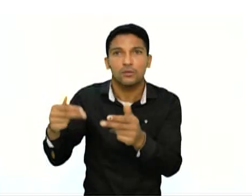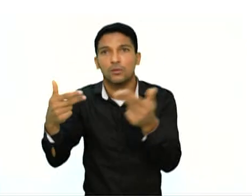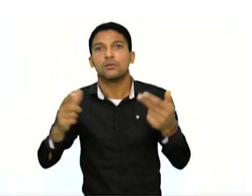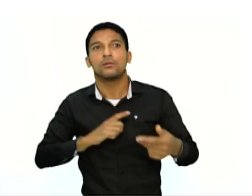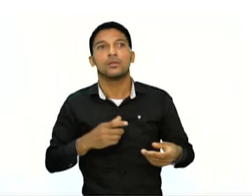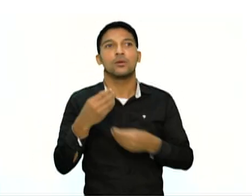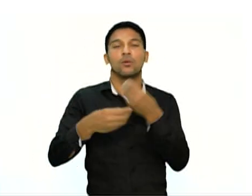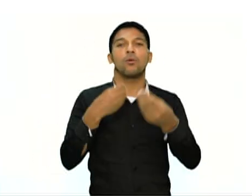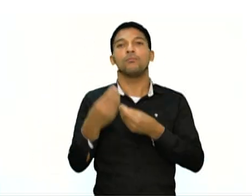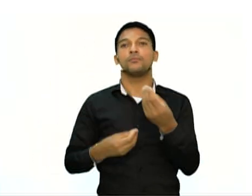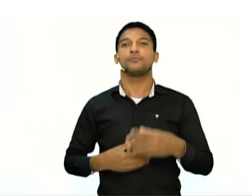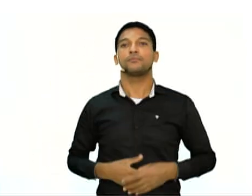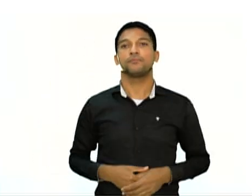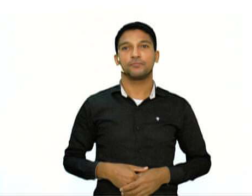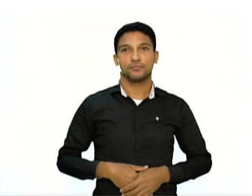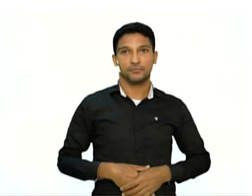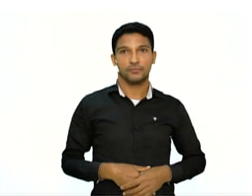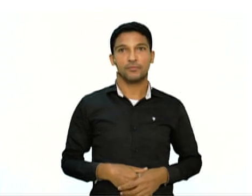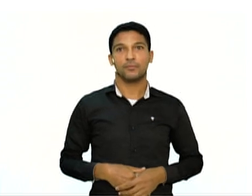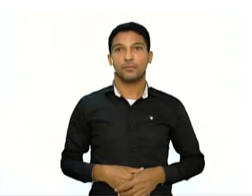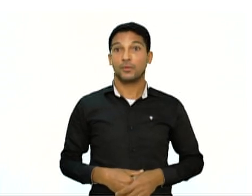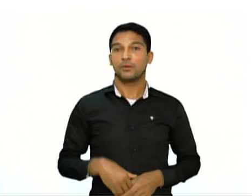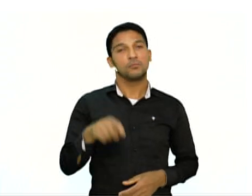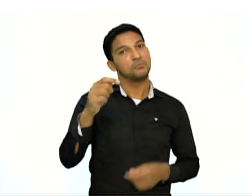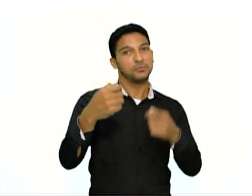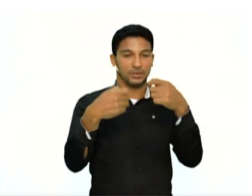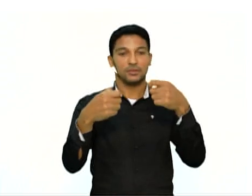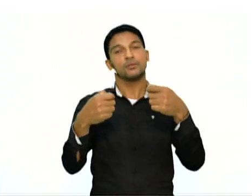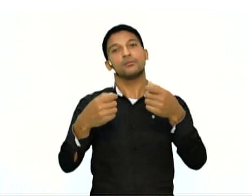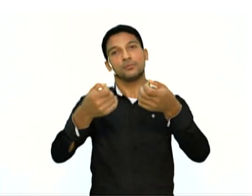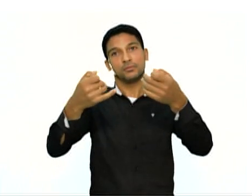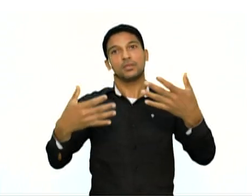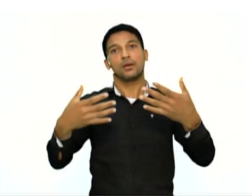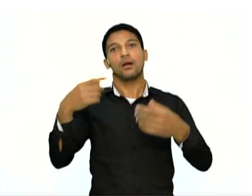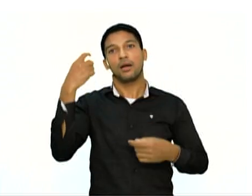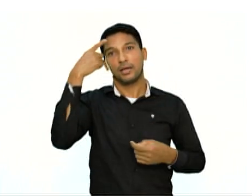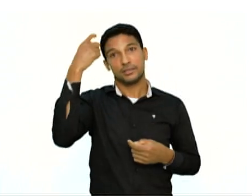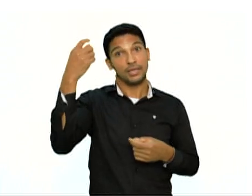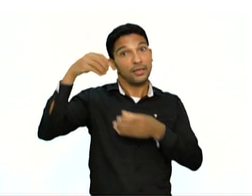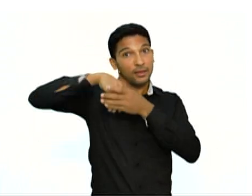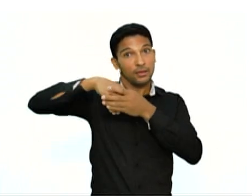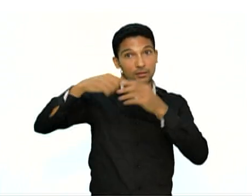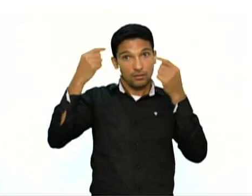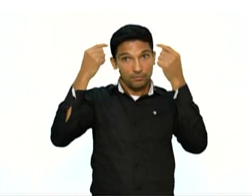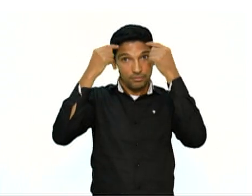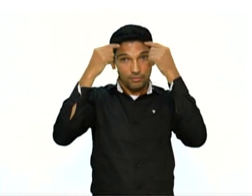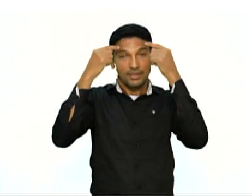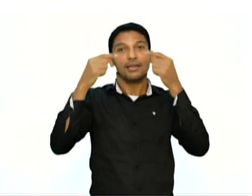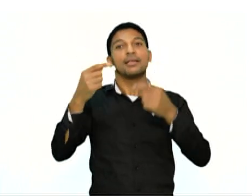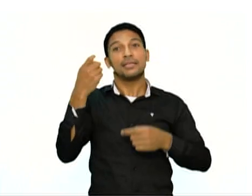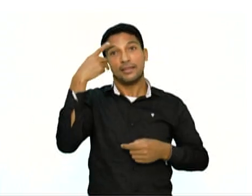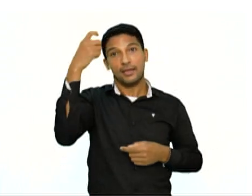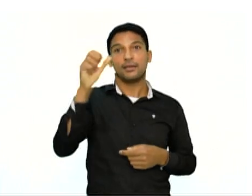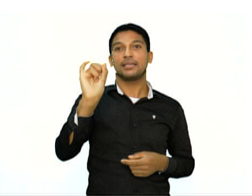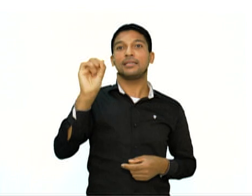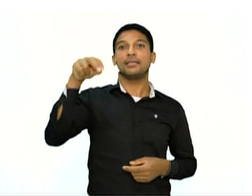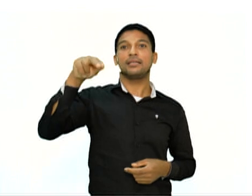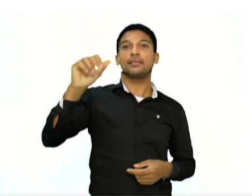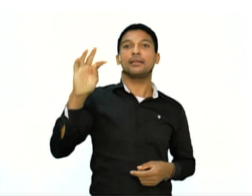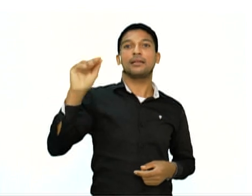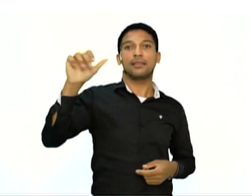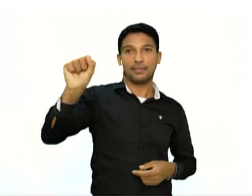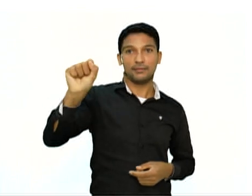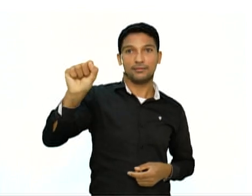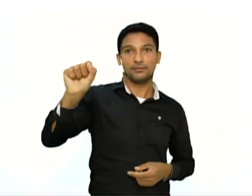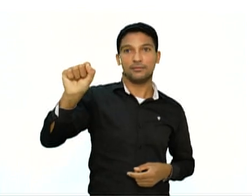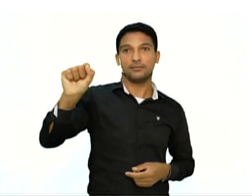Vamos ter que definir quais são essas ideias que existem em nós. E as primeiras são as ideias inatas. Veja esse bebezinho